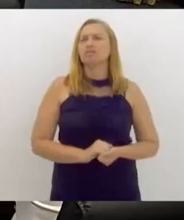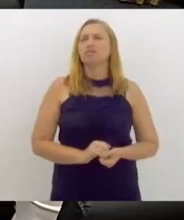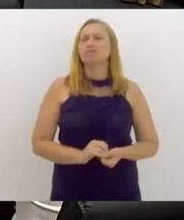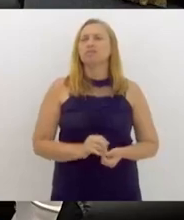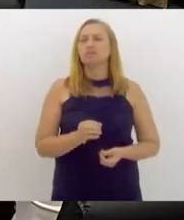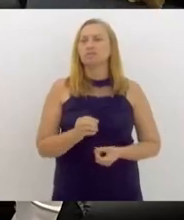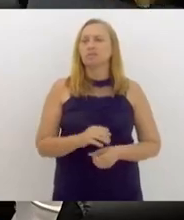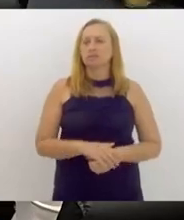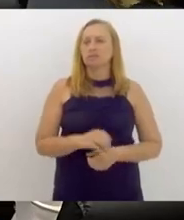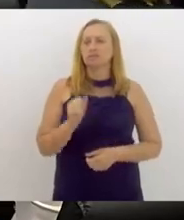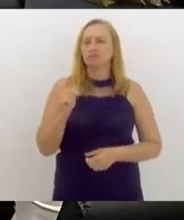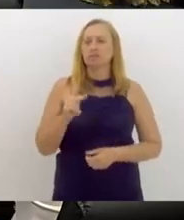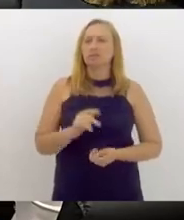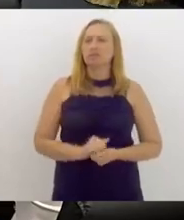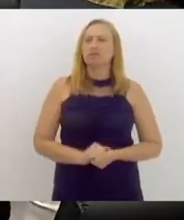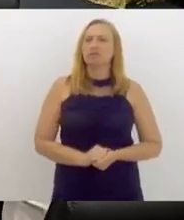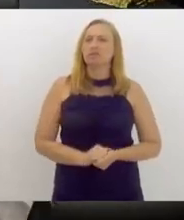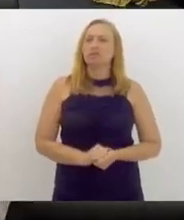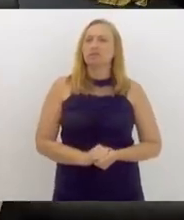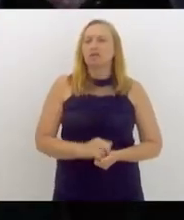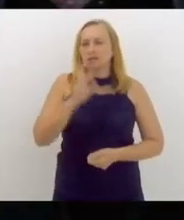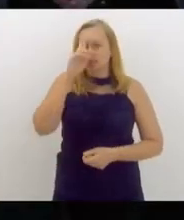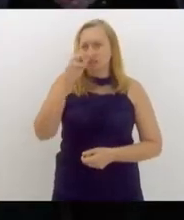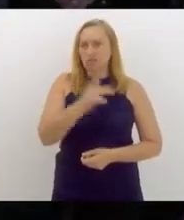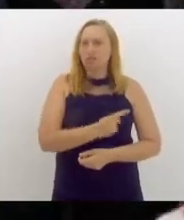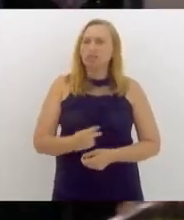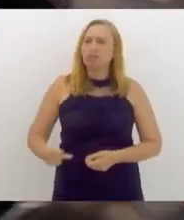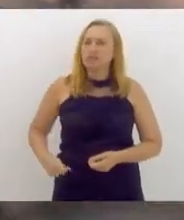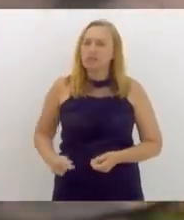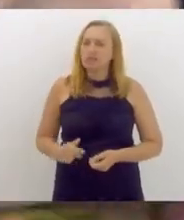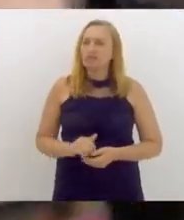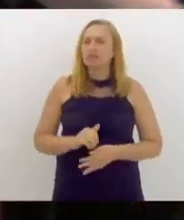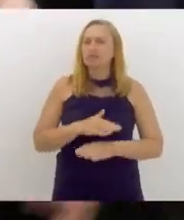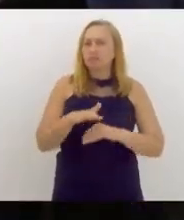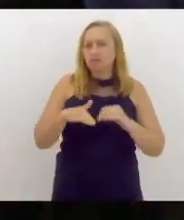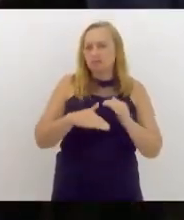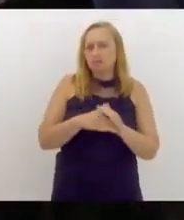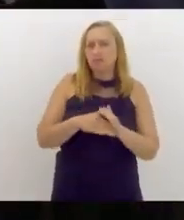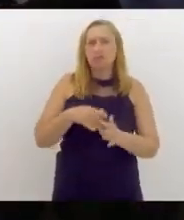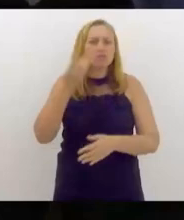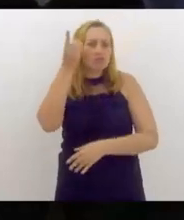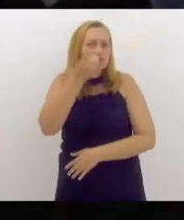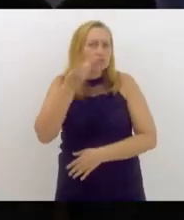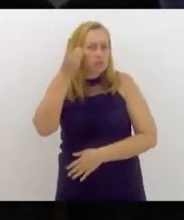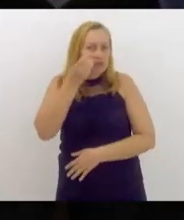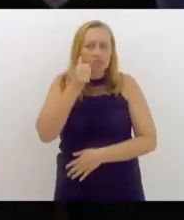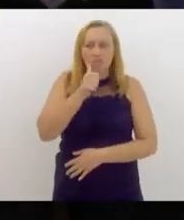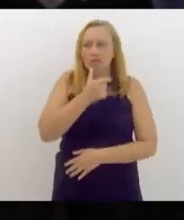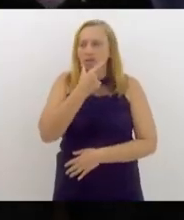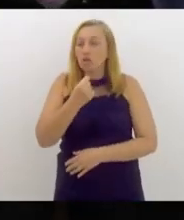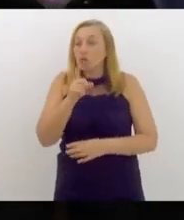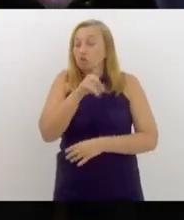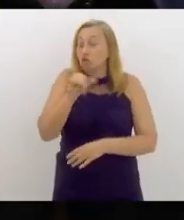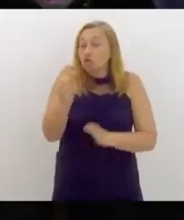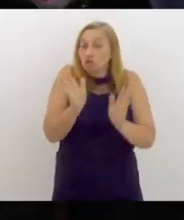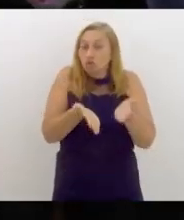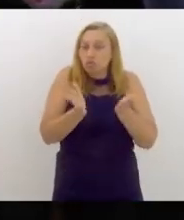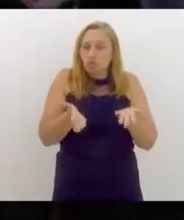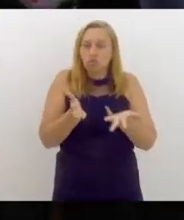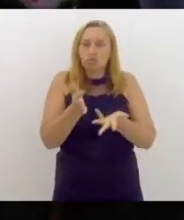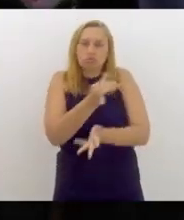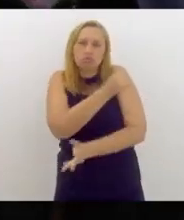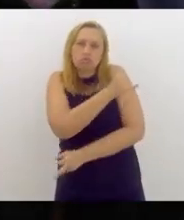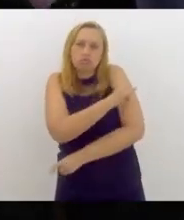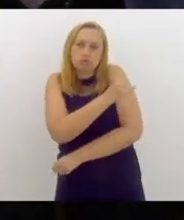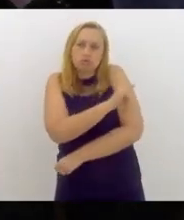Uhum. Opa, opa. Ó, foi. Senhor presidente, senhoras deputadas, senhores deputados, no dia de hoje o Rio de